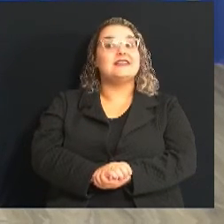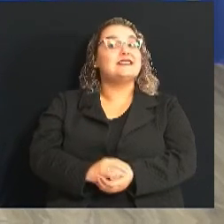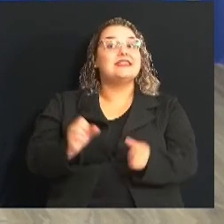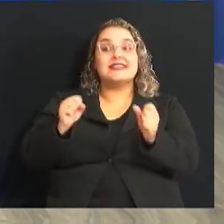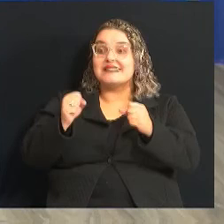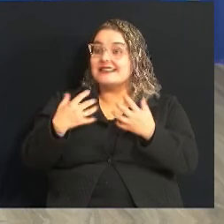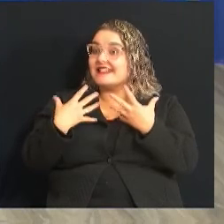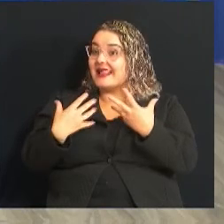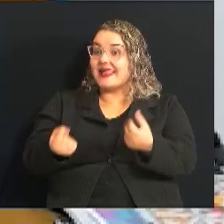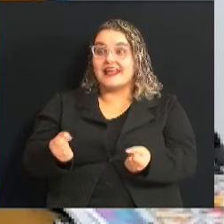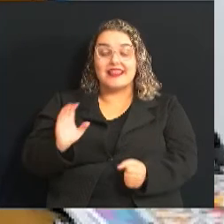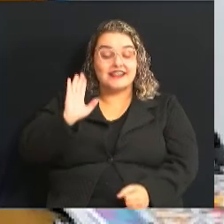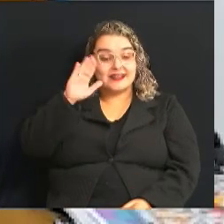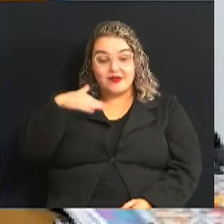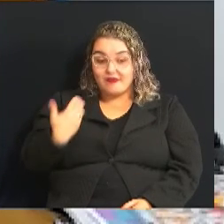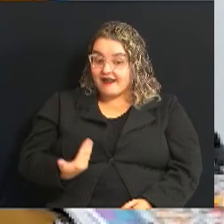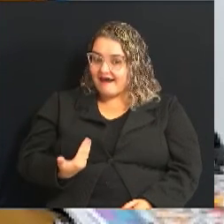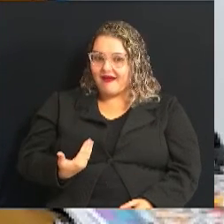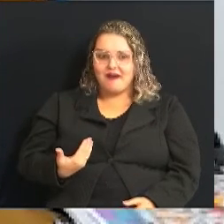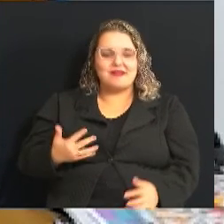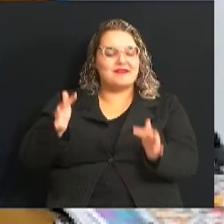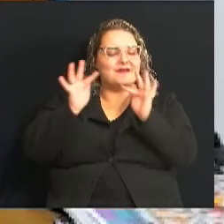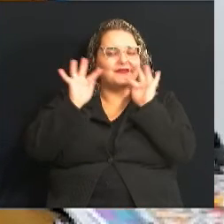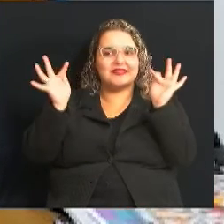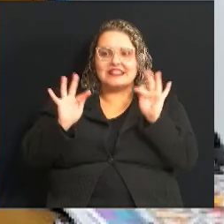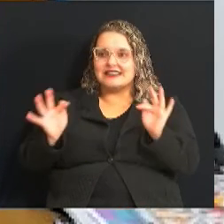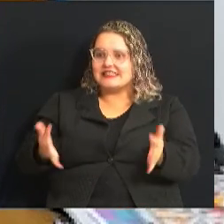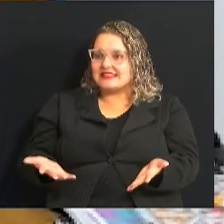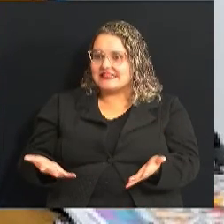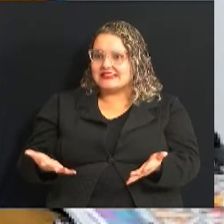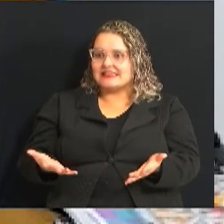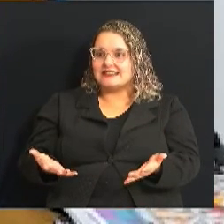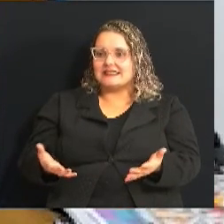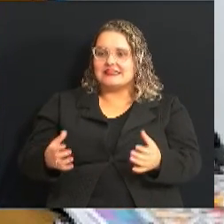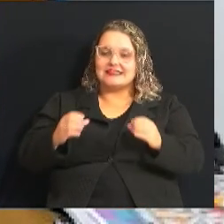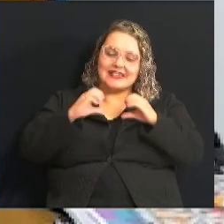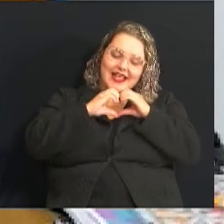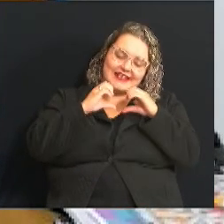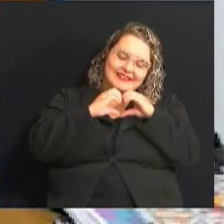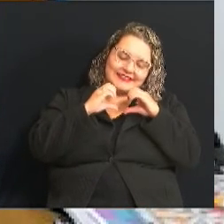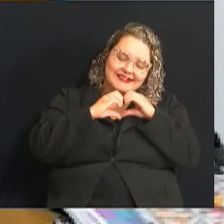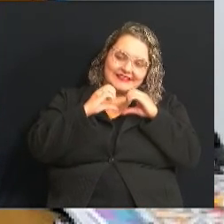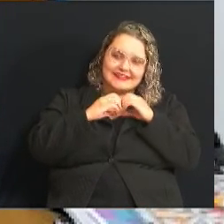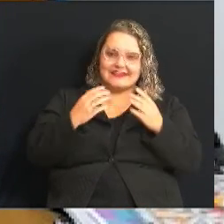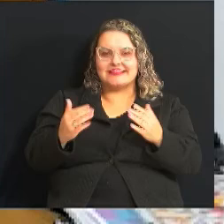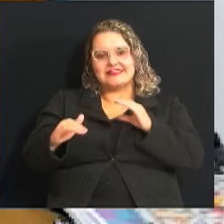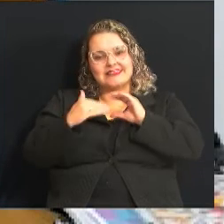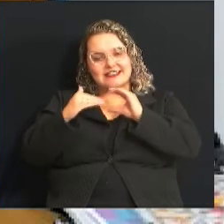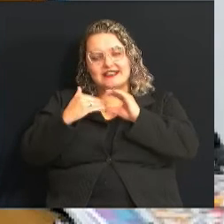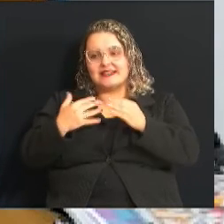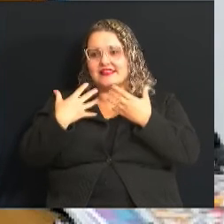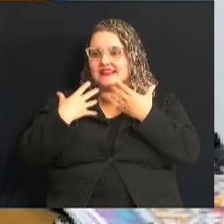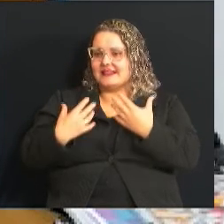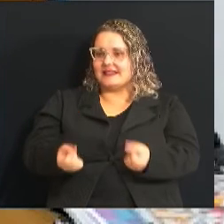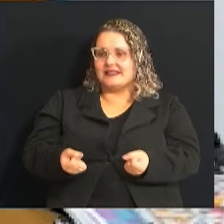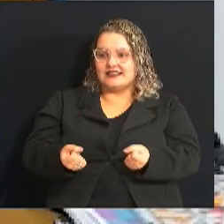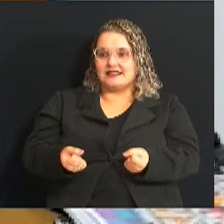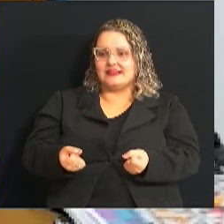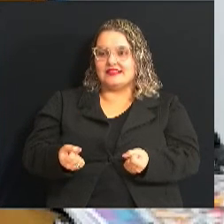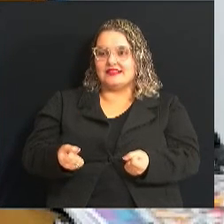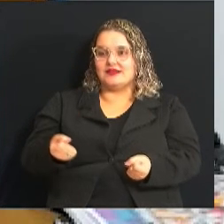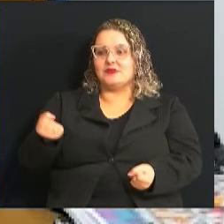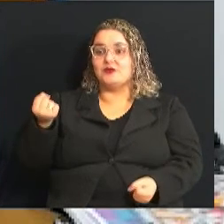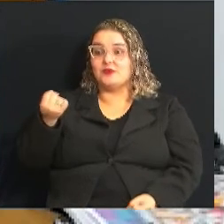uma honra, eu fico muito feliz, assim, com cada coraçãozinho, cada mensagem que eu recebo, no quanto